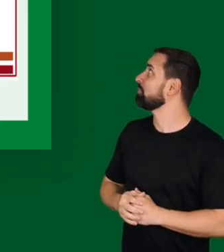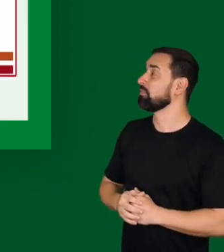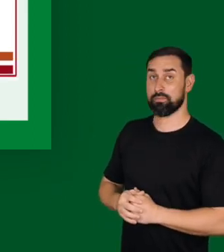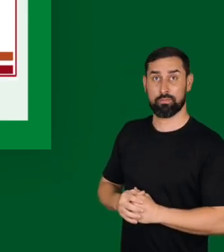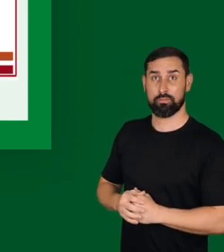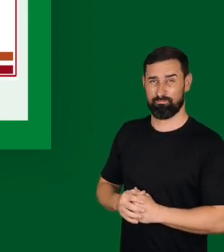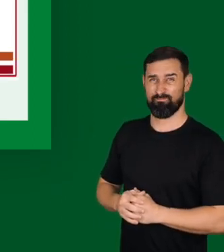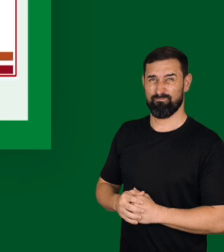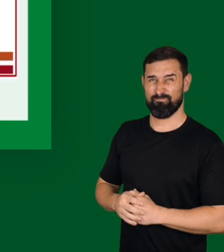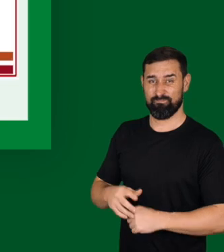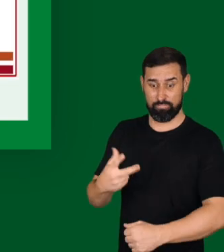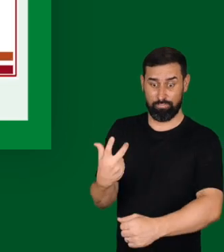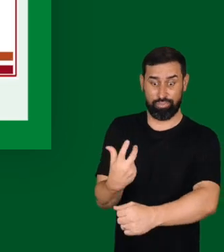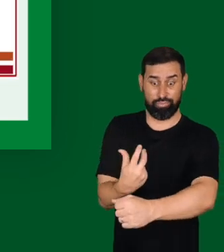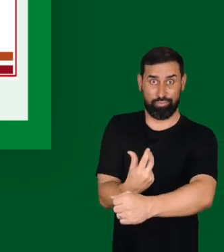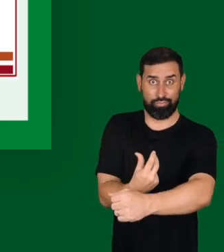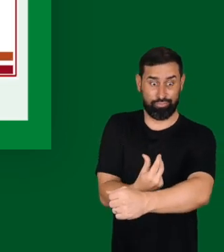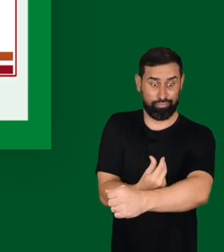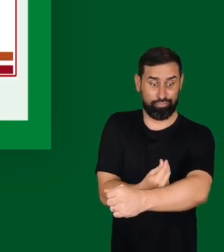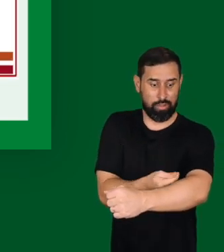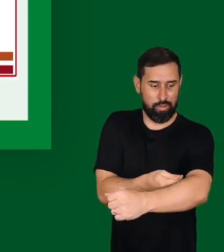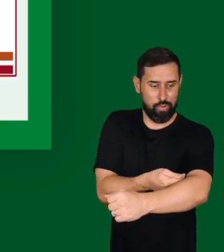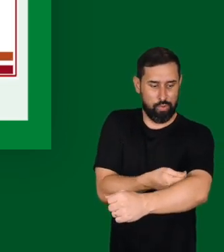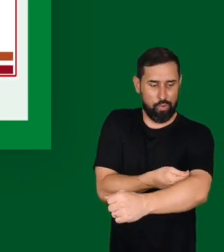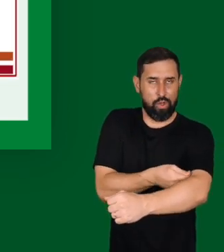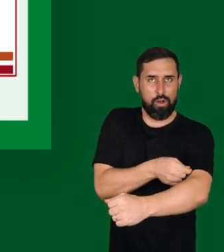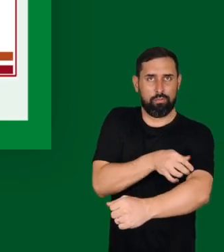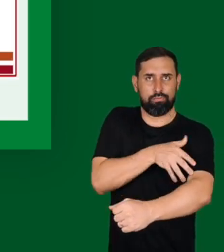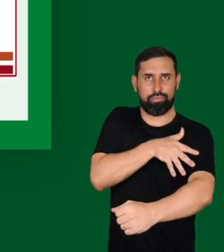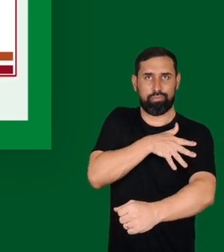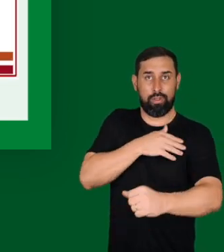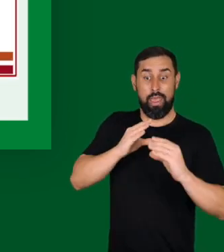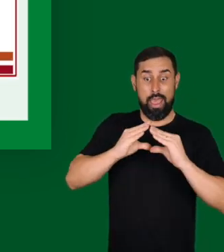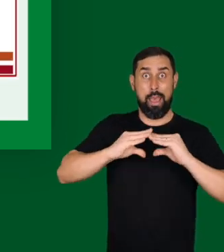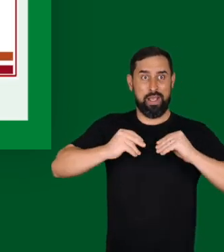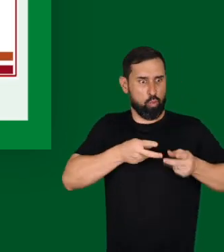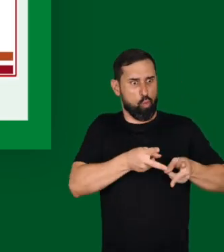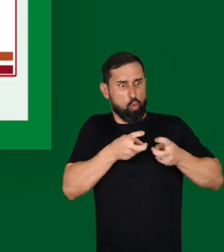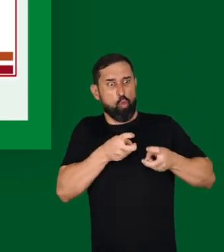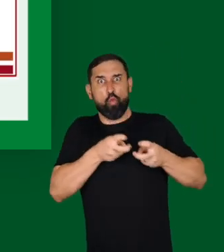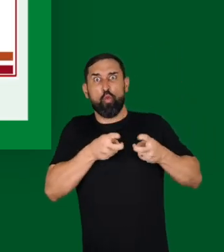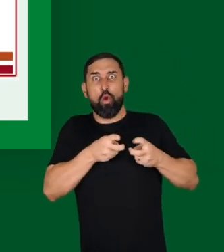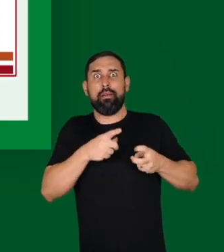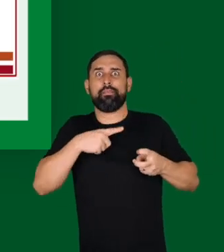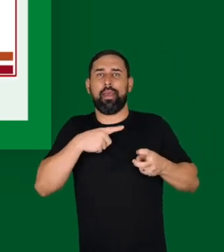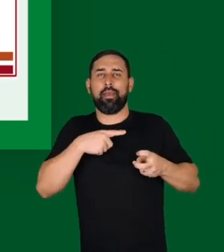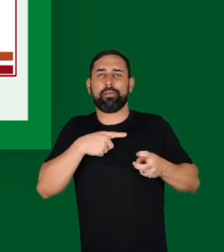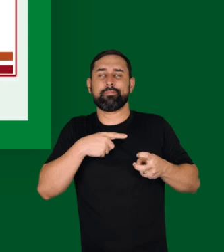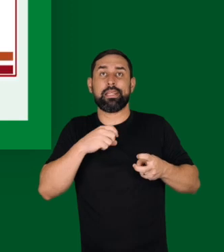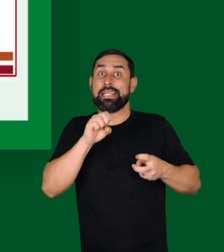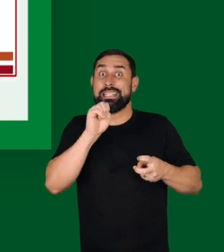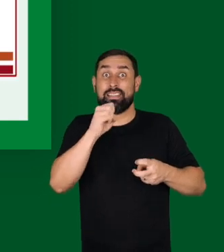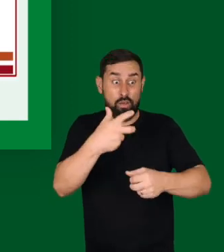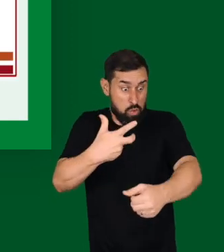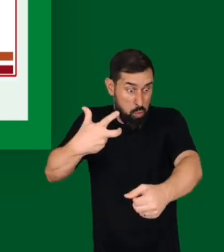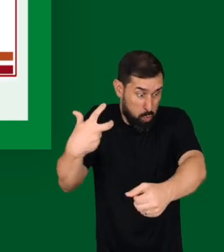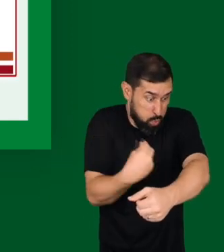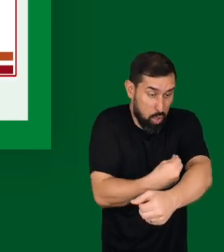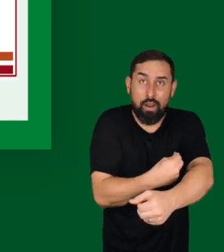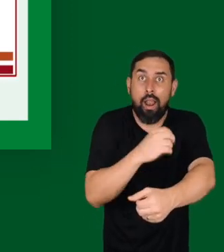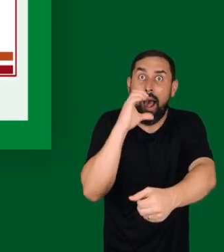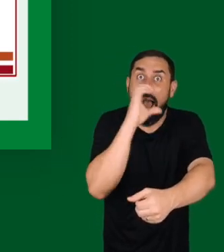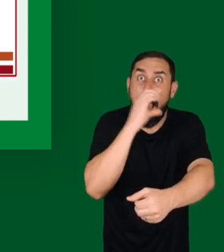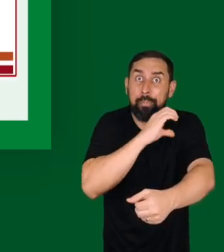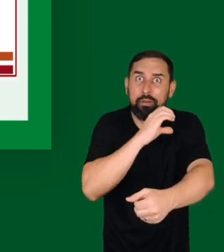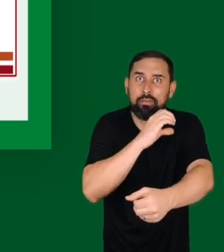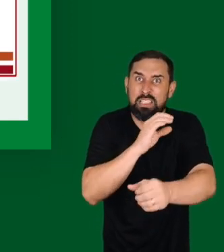uma característica, ela é uma droga que ela é muito instável, ela é rapidamente sequestrada pelas hemácias.